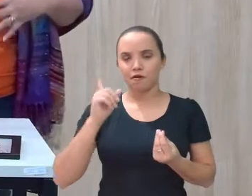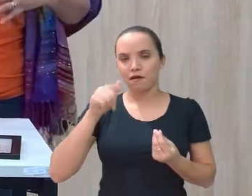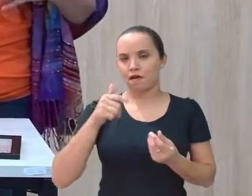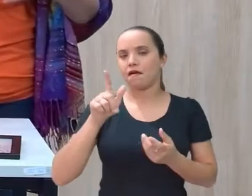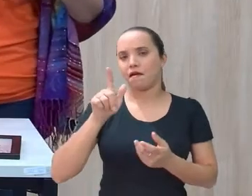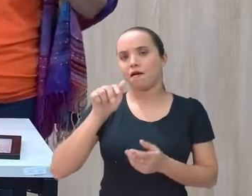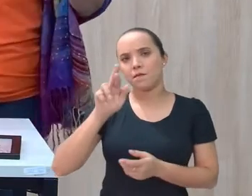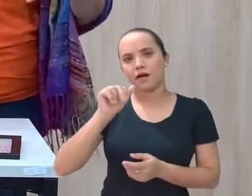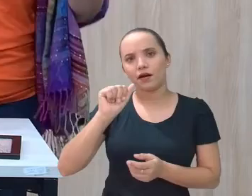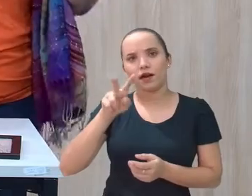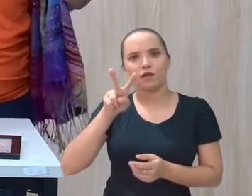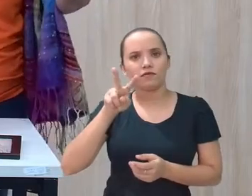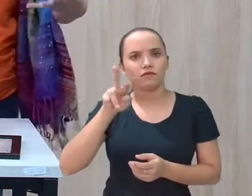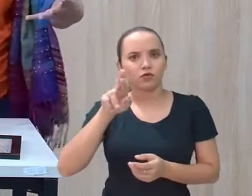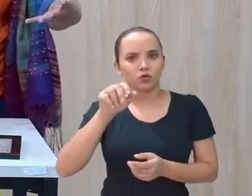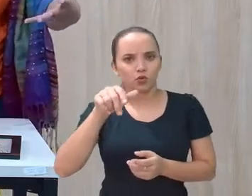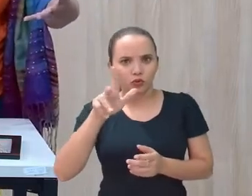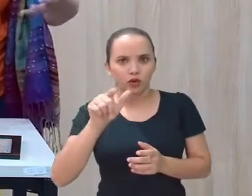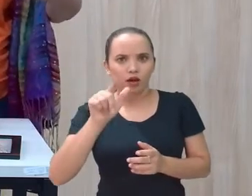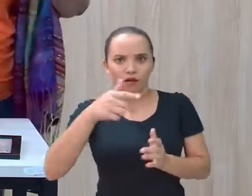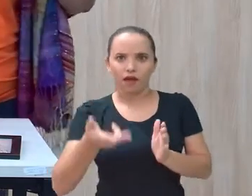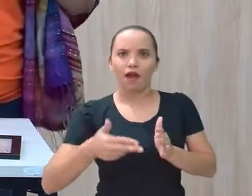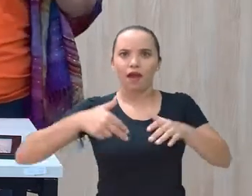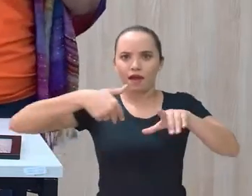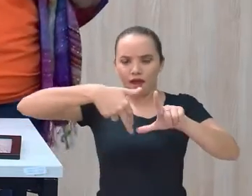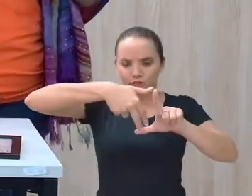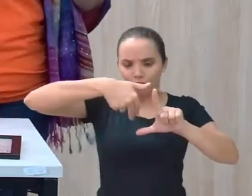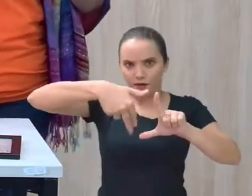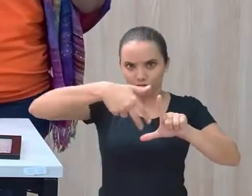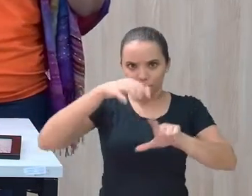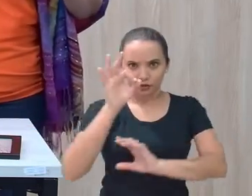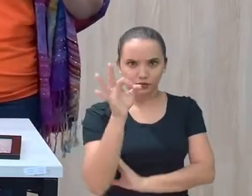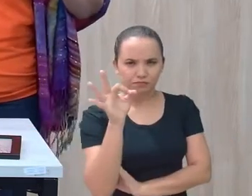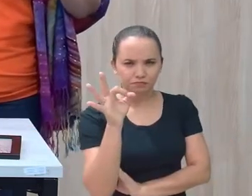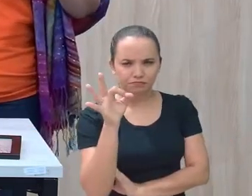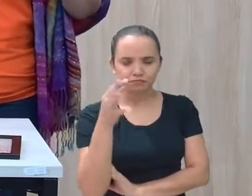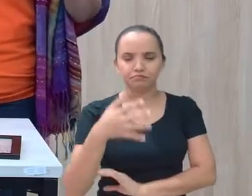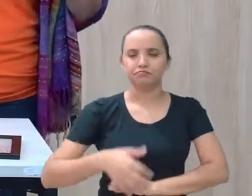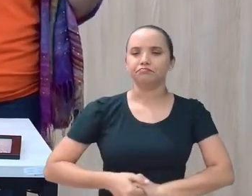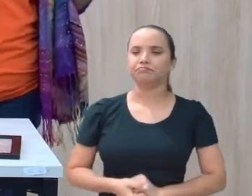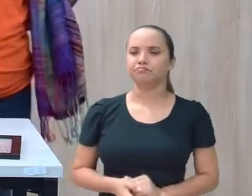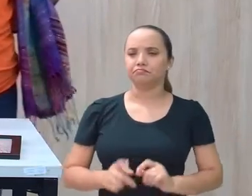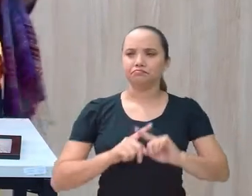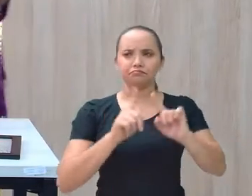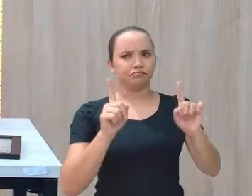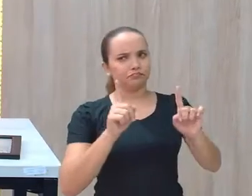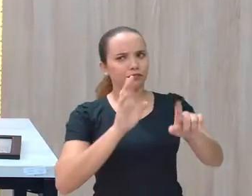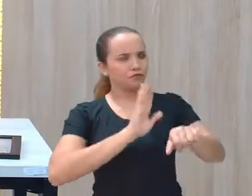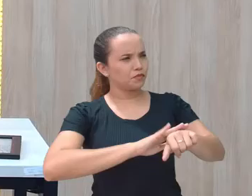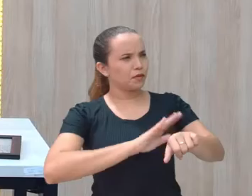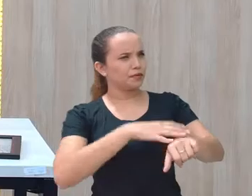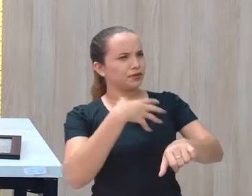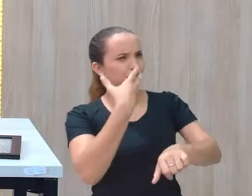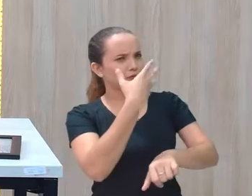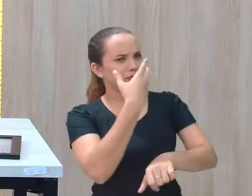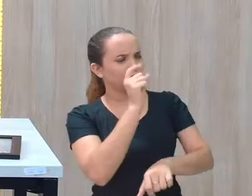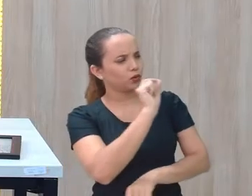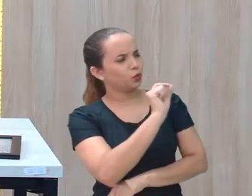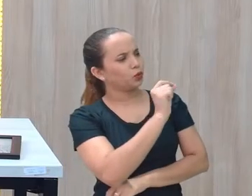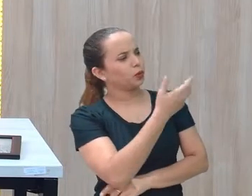gravura, não é? Que foi animada, foi feita a animação, certo? Mas e a parte cantada? O que é